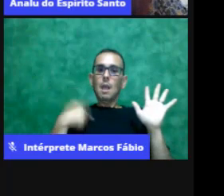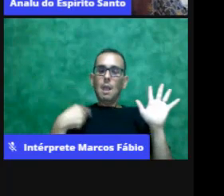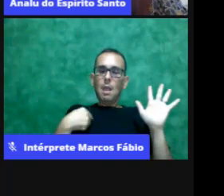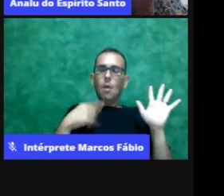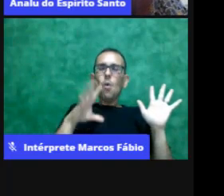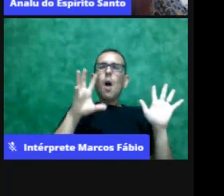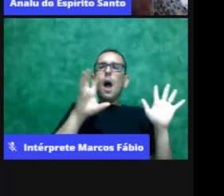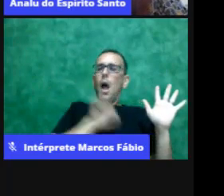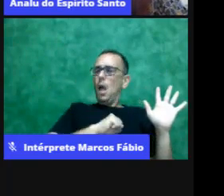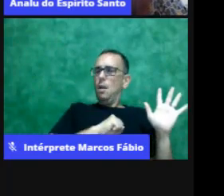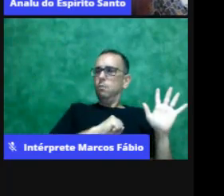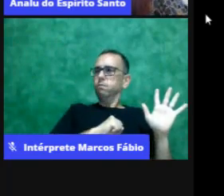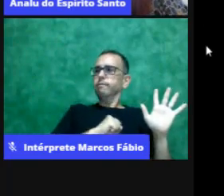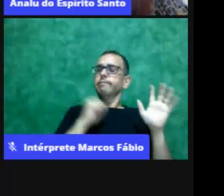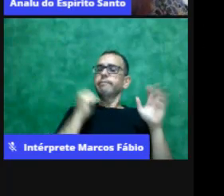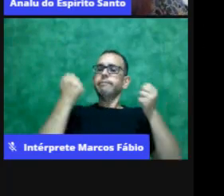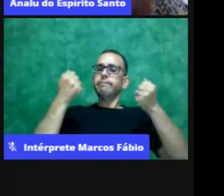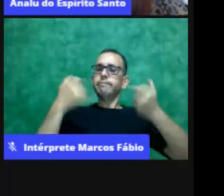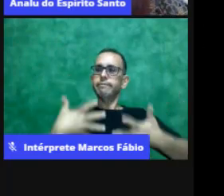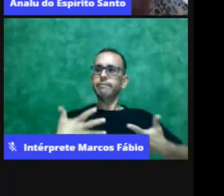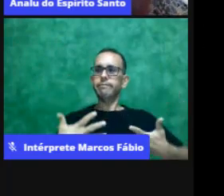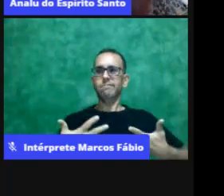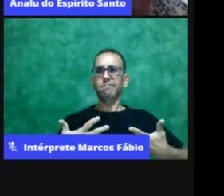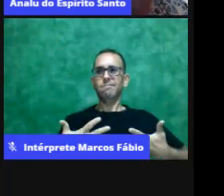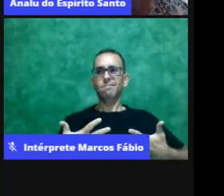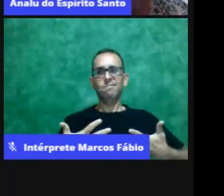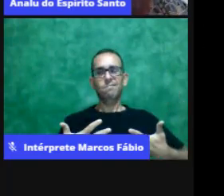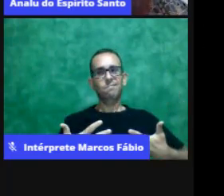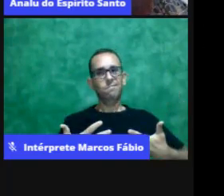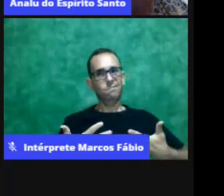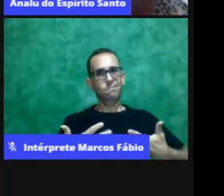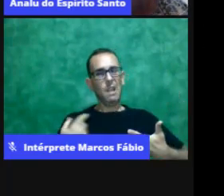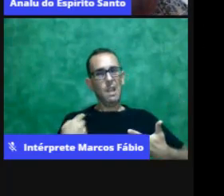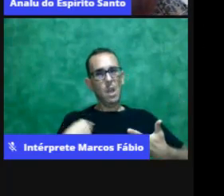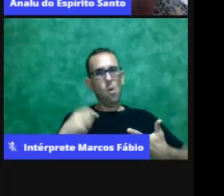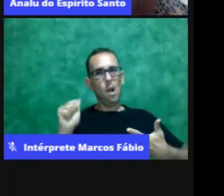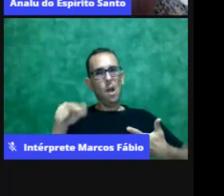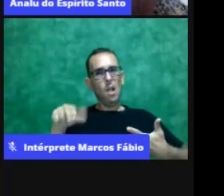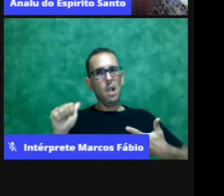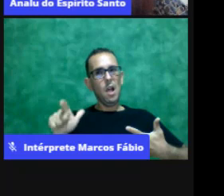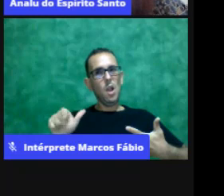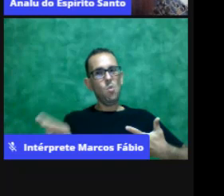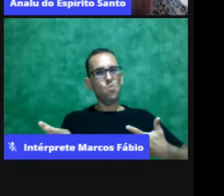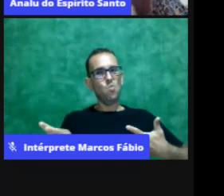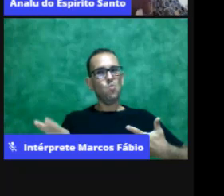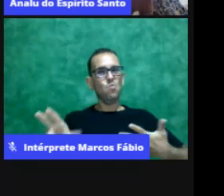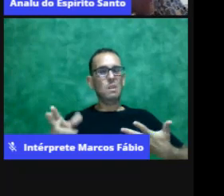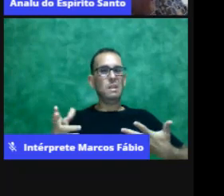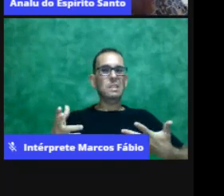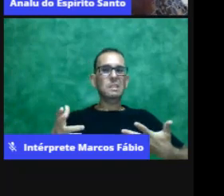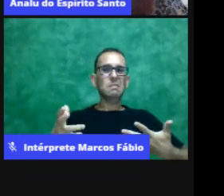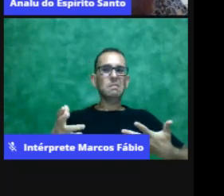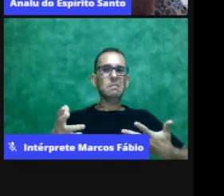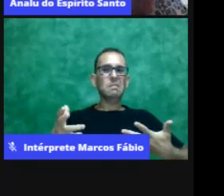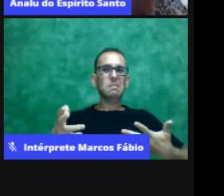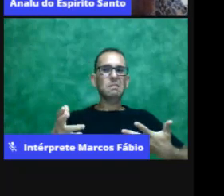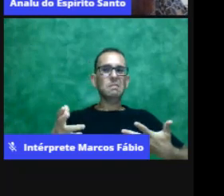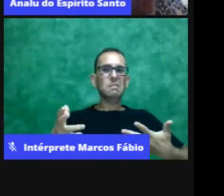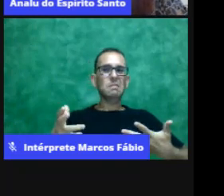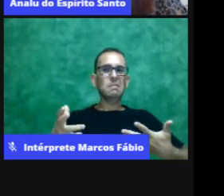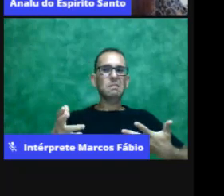gostar, como a Giovana falou, Ana Lu, não tenho nenhuma formação